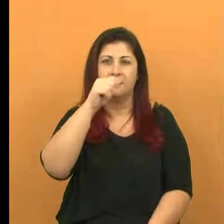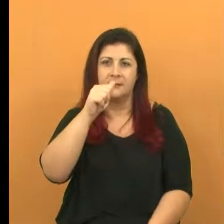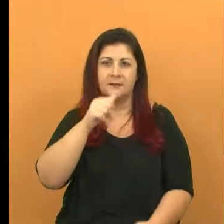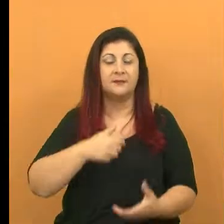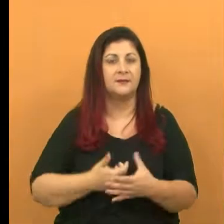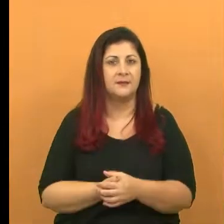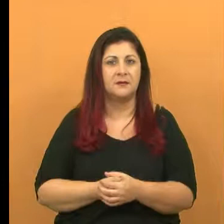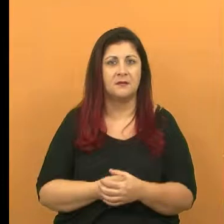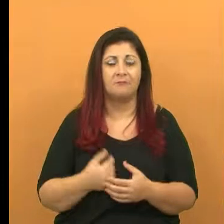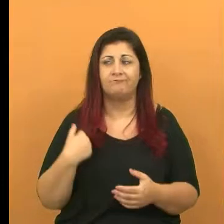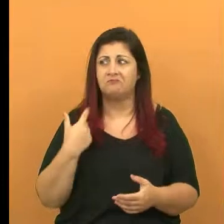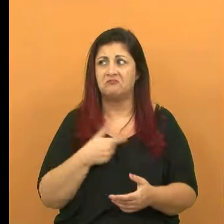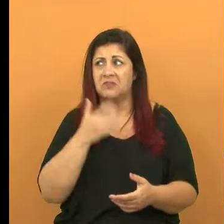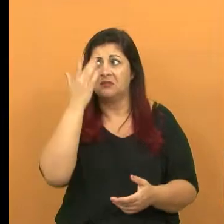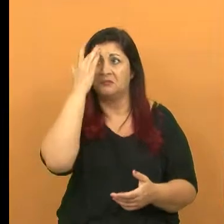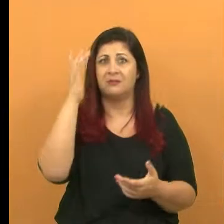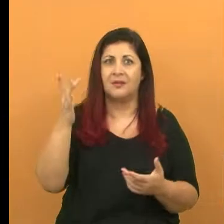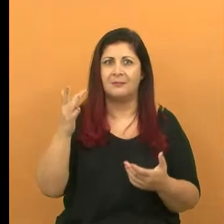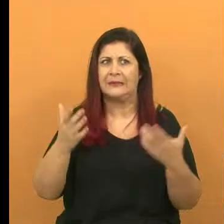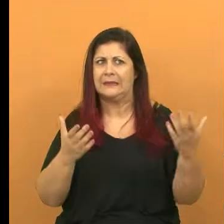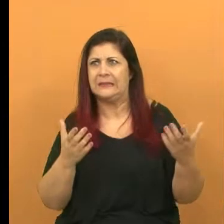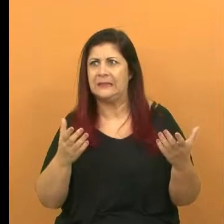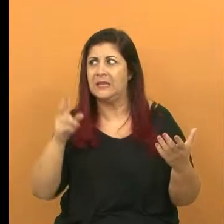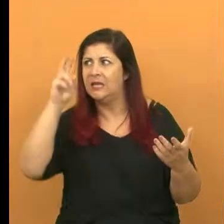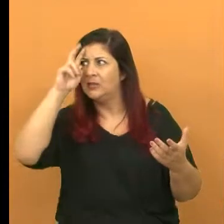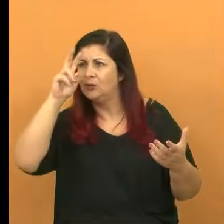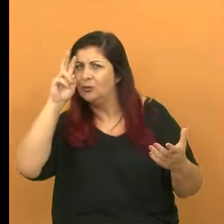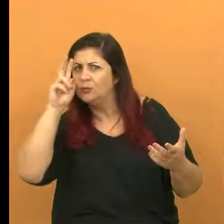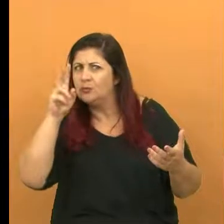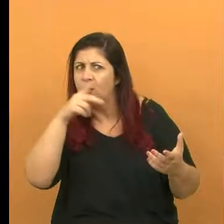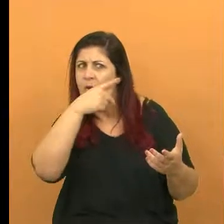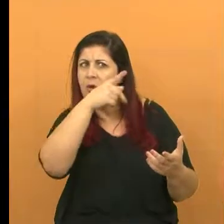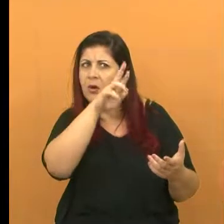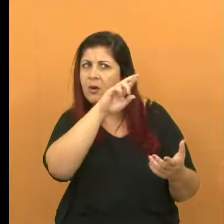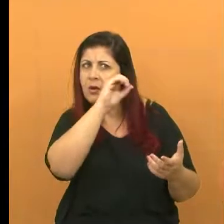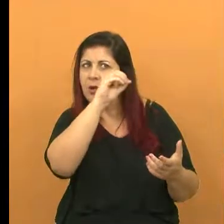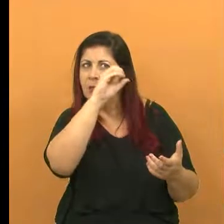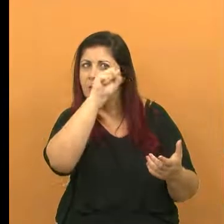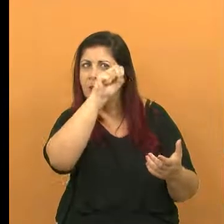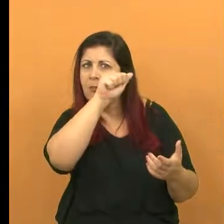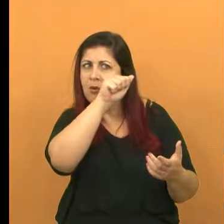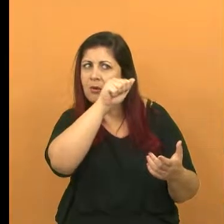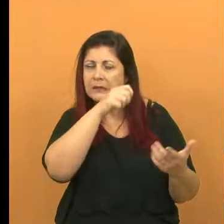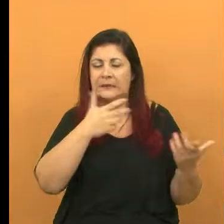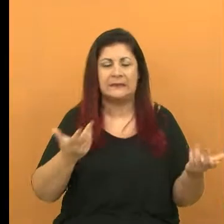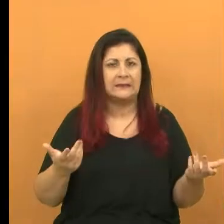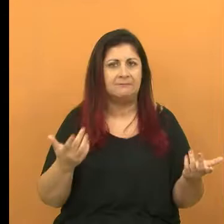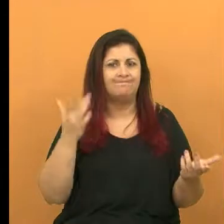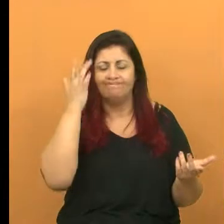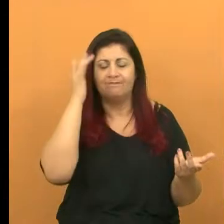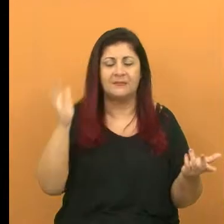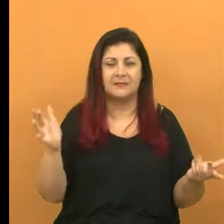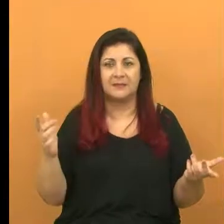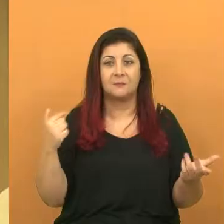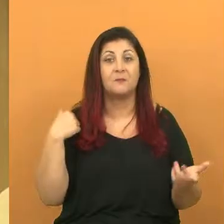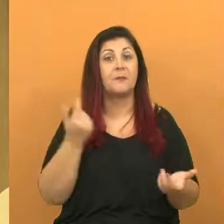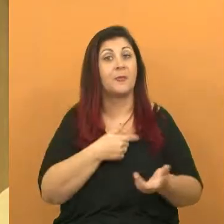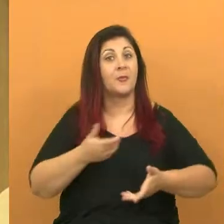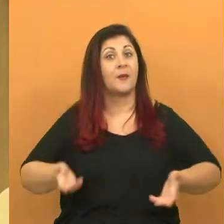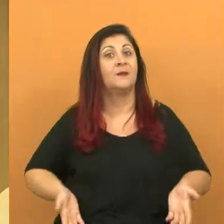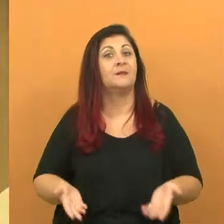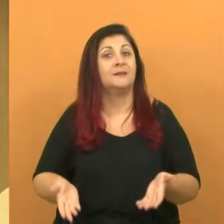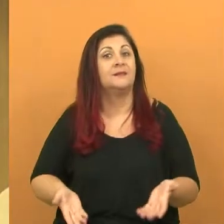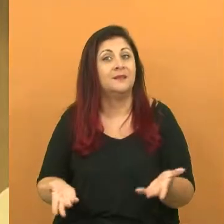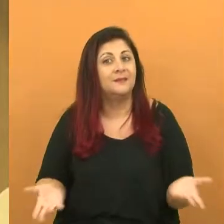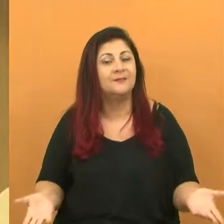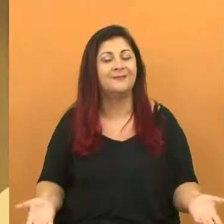nós não sabemos qual que é a diferença de conto, de prosa e poesia. E eu acho que quando a gente incentivar